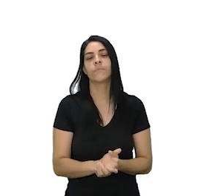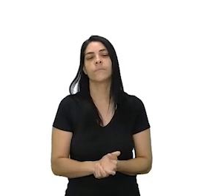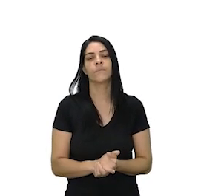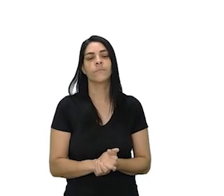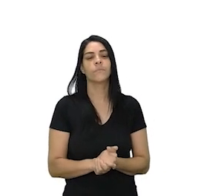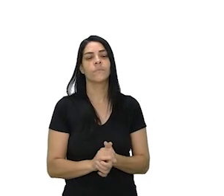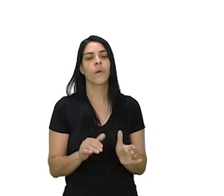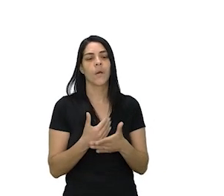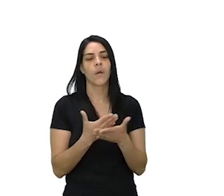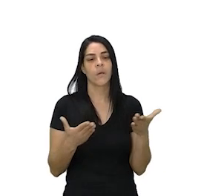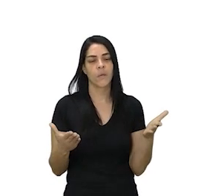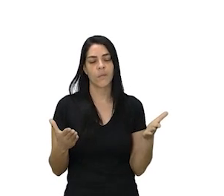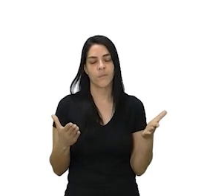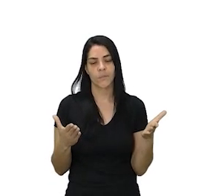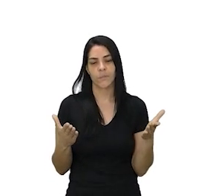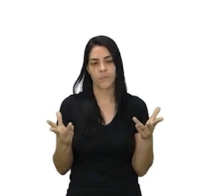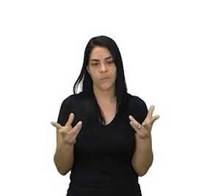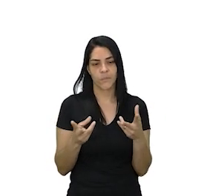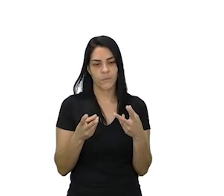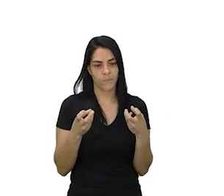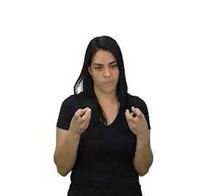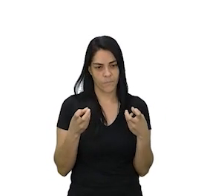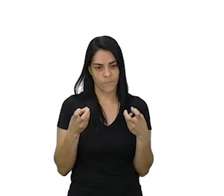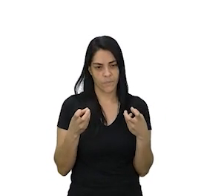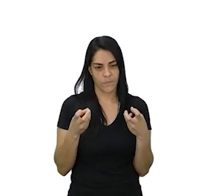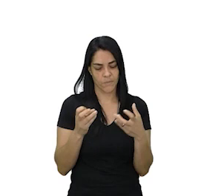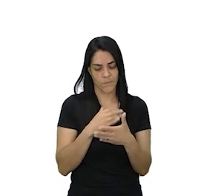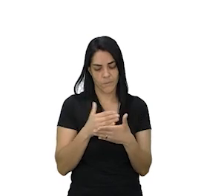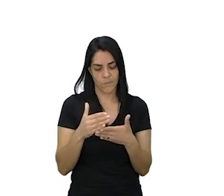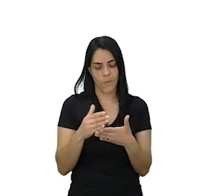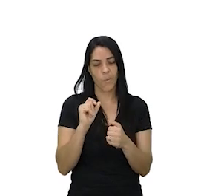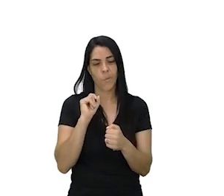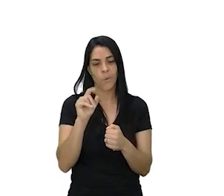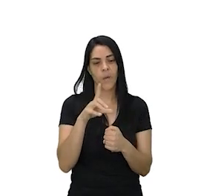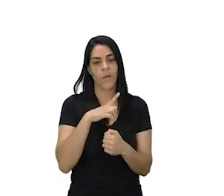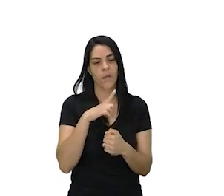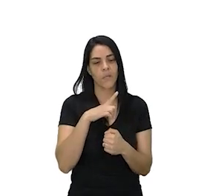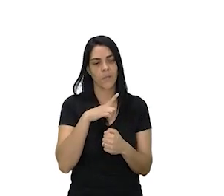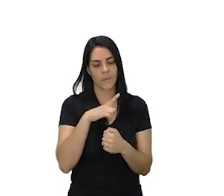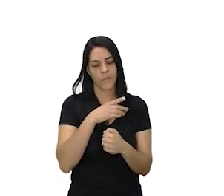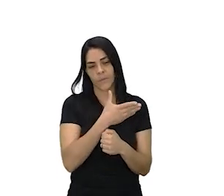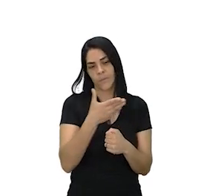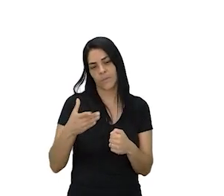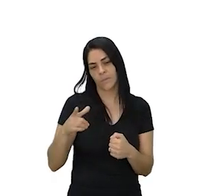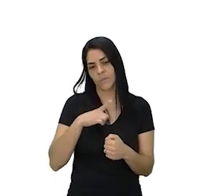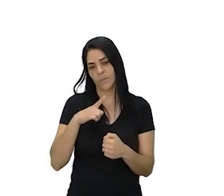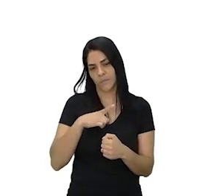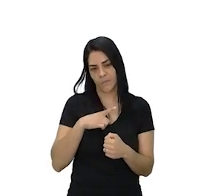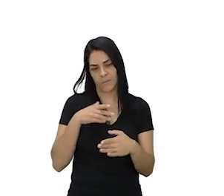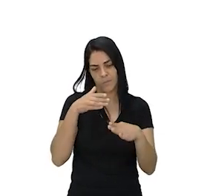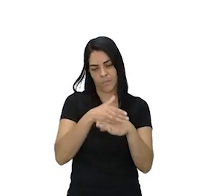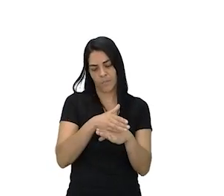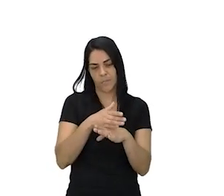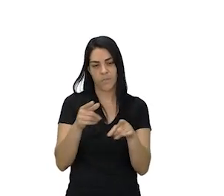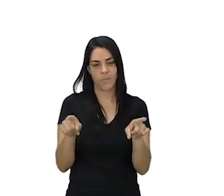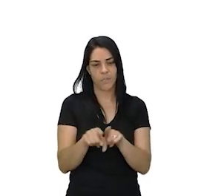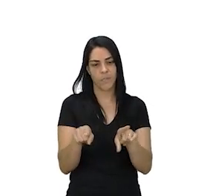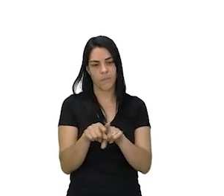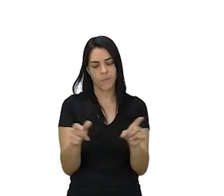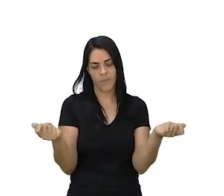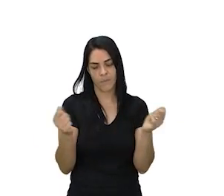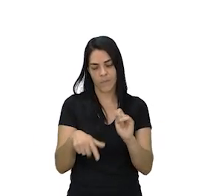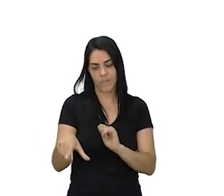a gente trouxe inicialmente, o que eu tenho? Eu tenho a minha entrada e posso